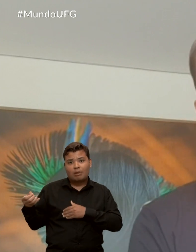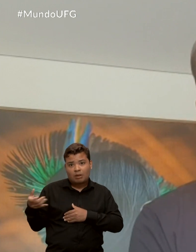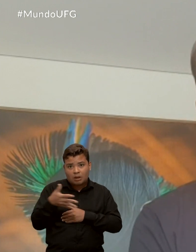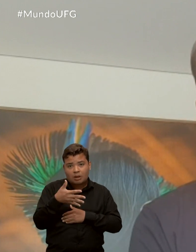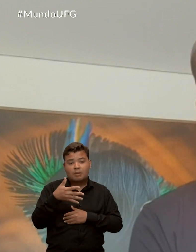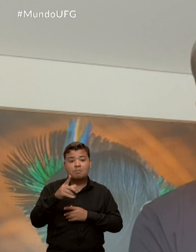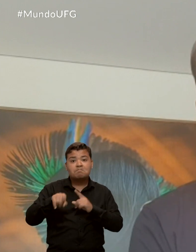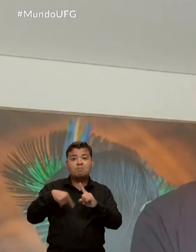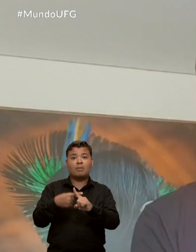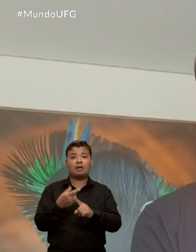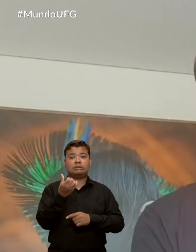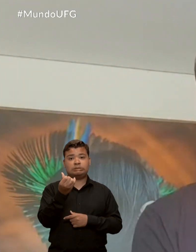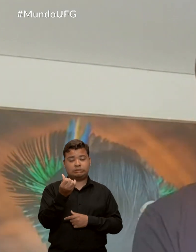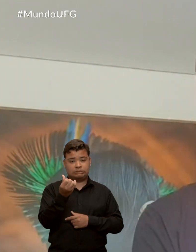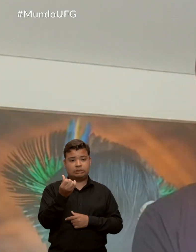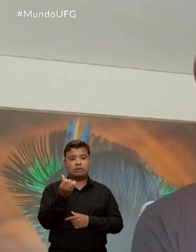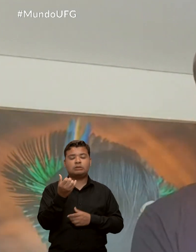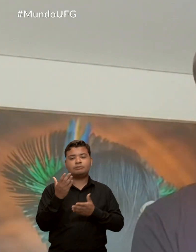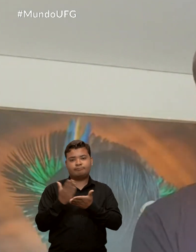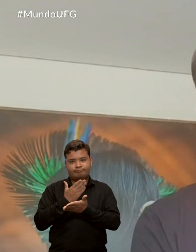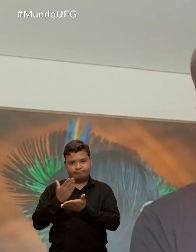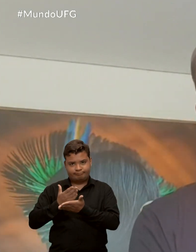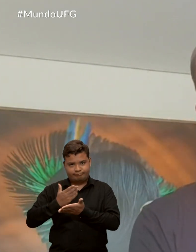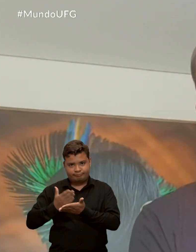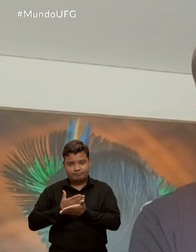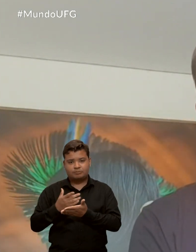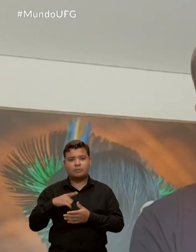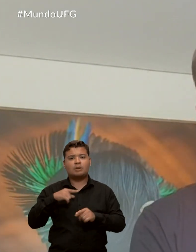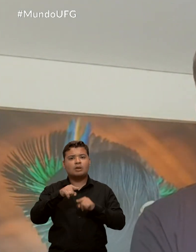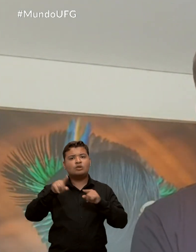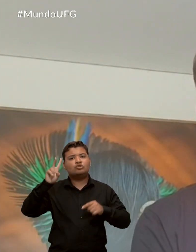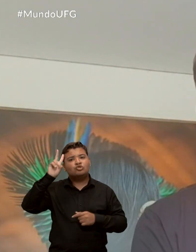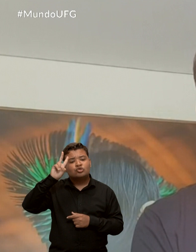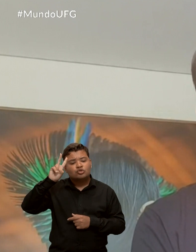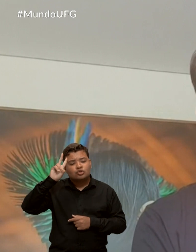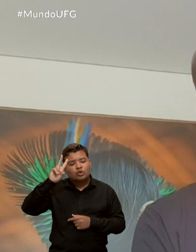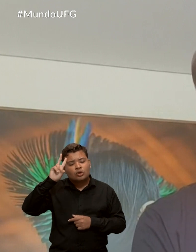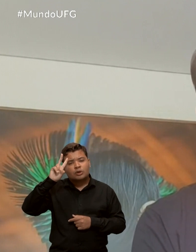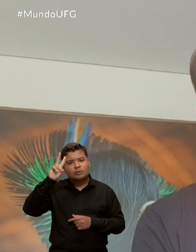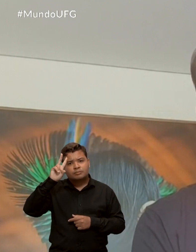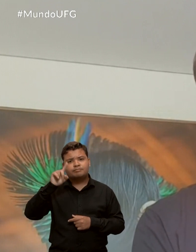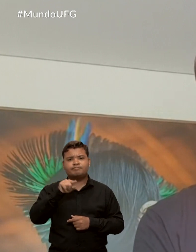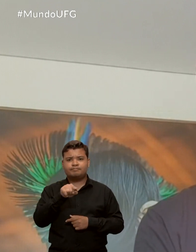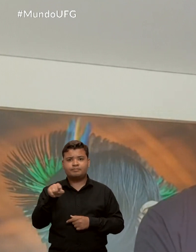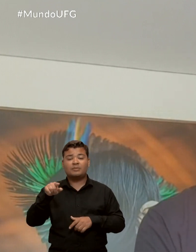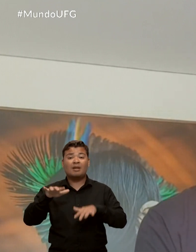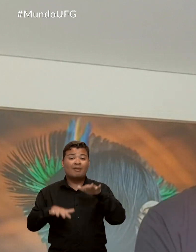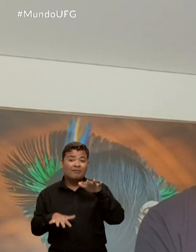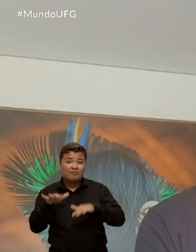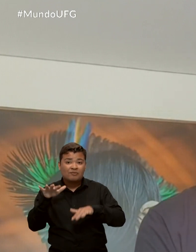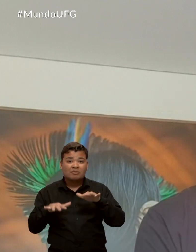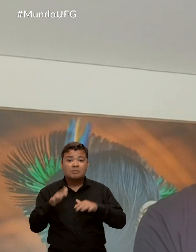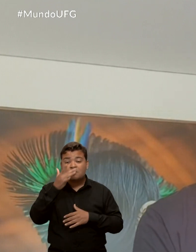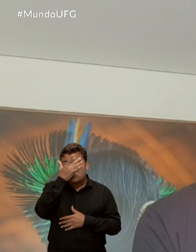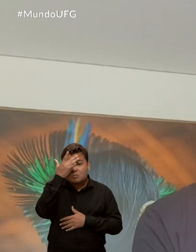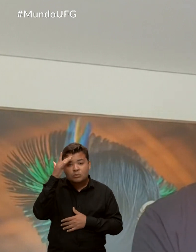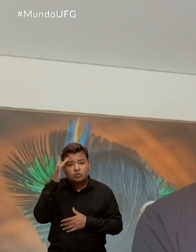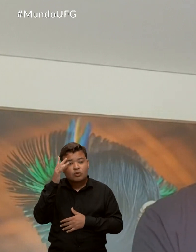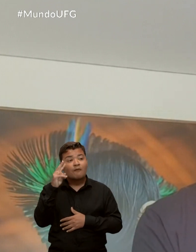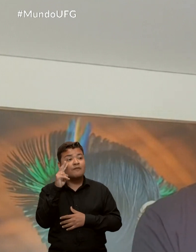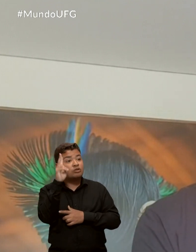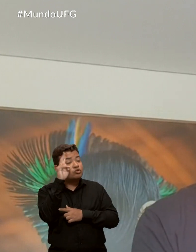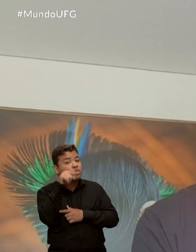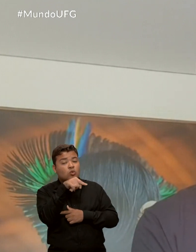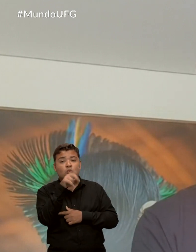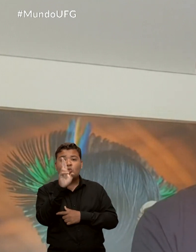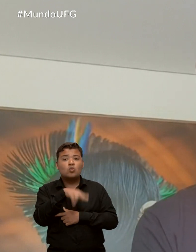6. Então, são histórias muitas histórias que às vezes as pessoas nunca ouviram dos irmãos